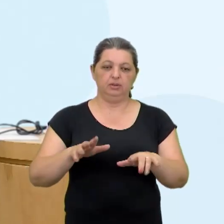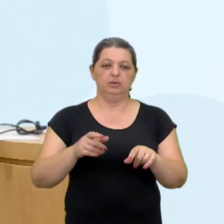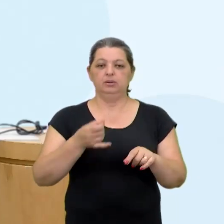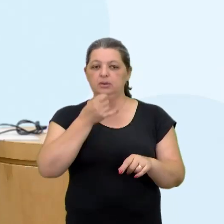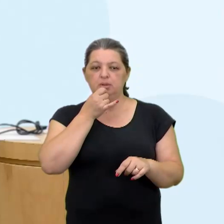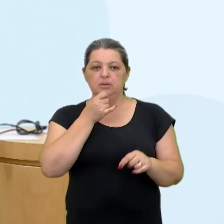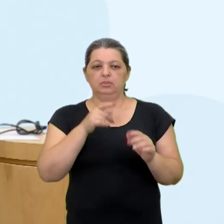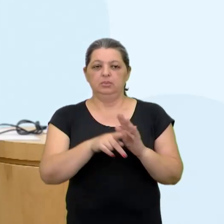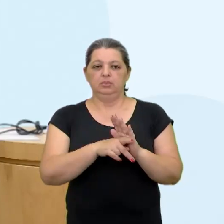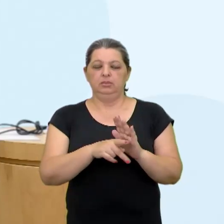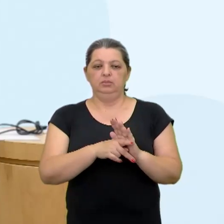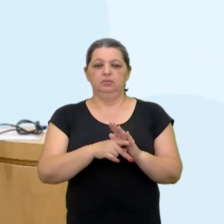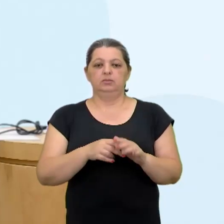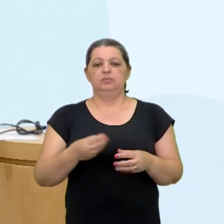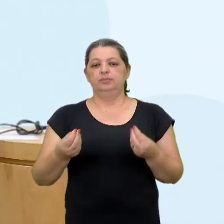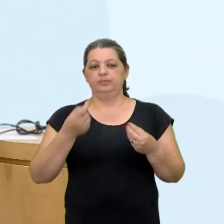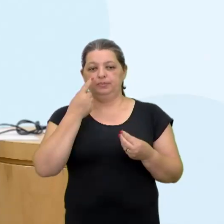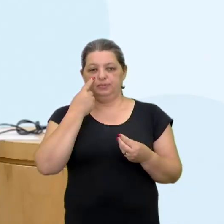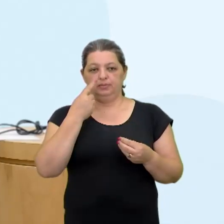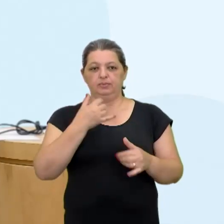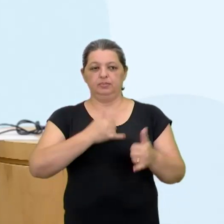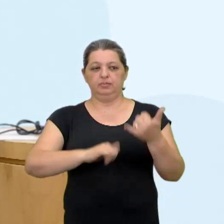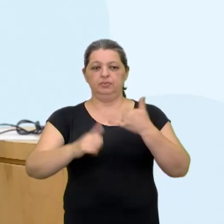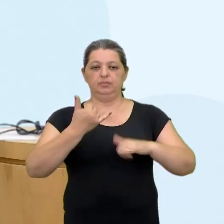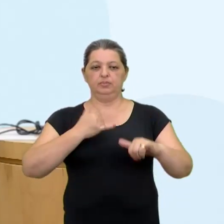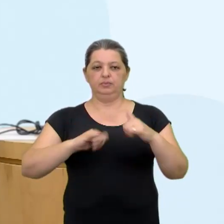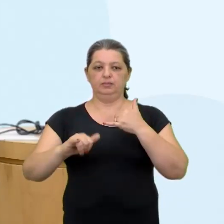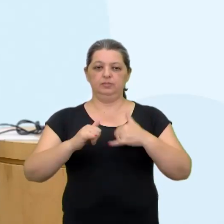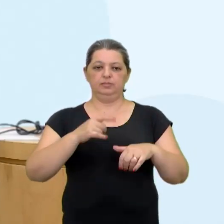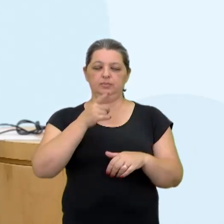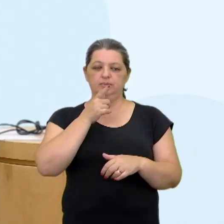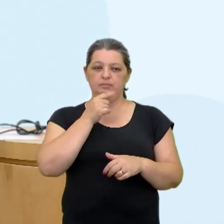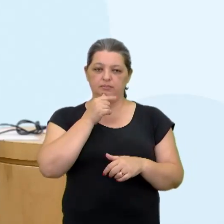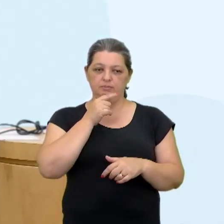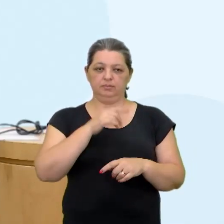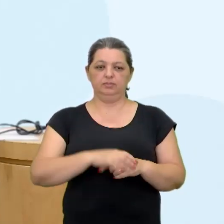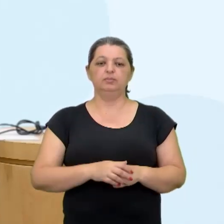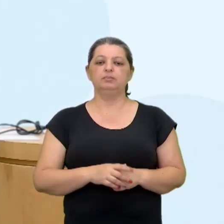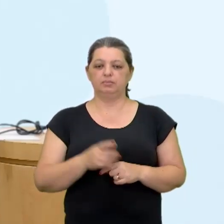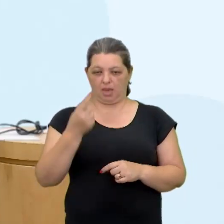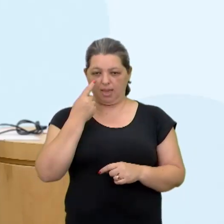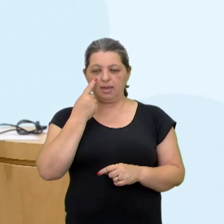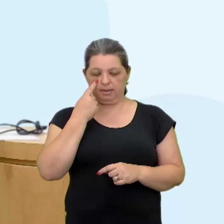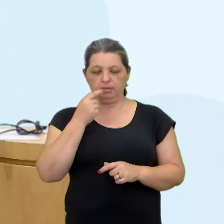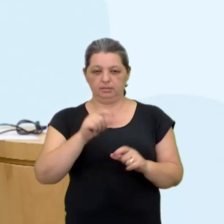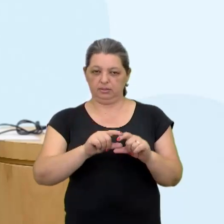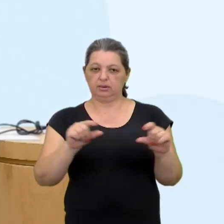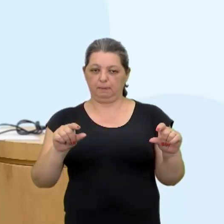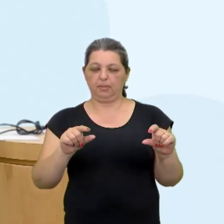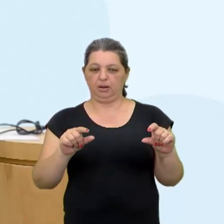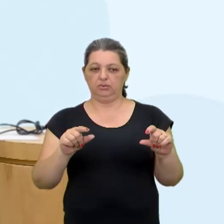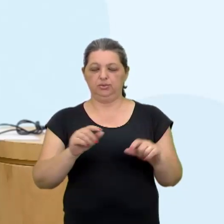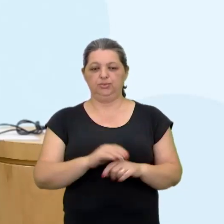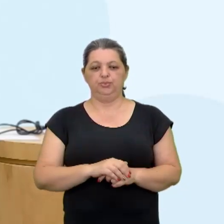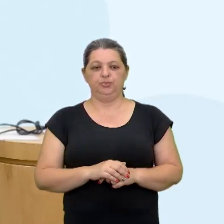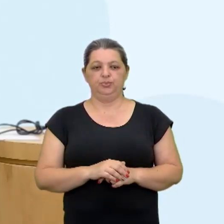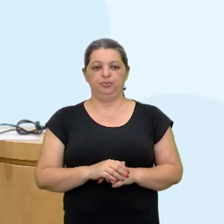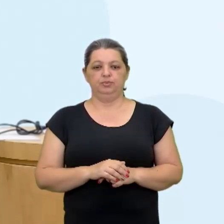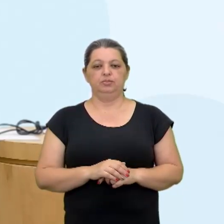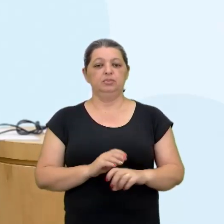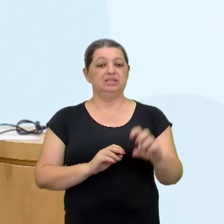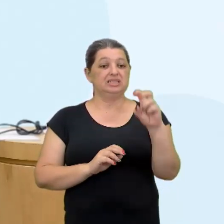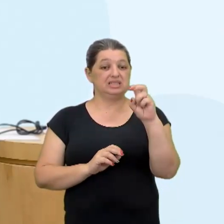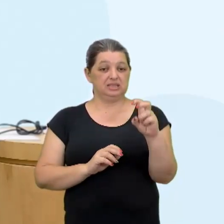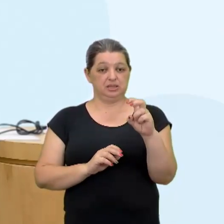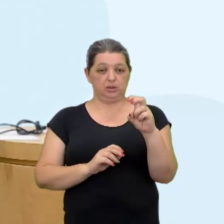fazer uma eletrólise, eu quero ver quanto tem de corrente elétrica na água. É aqui que você vê, tá? Então você tem aí 5